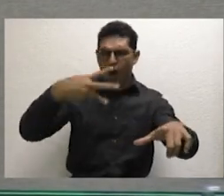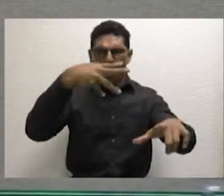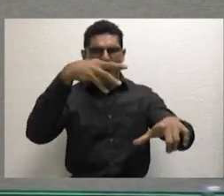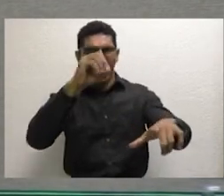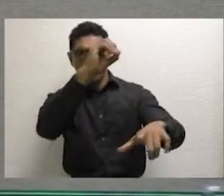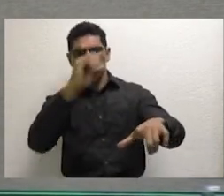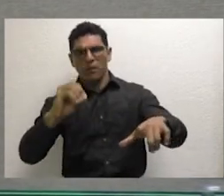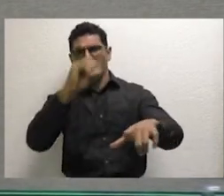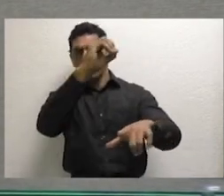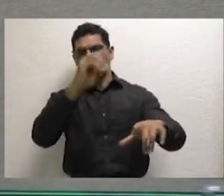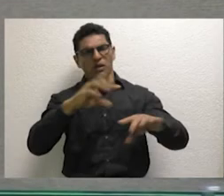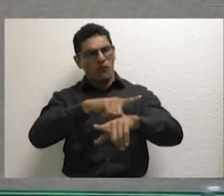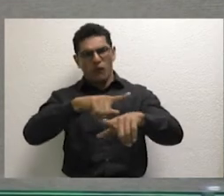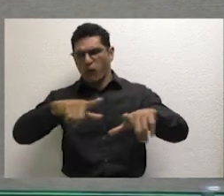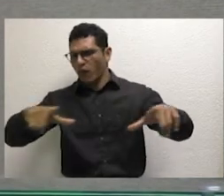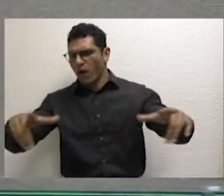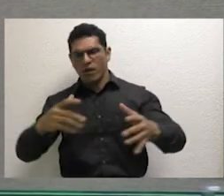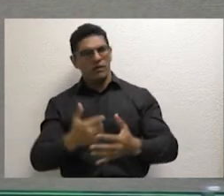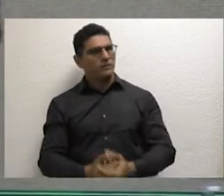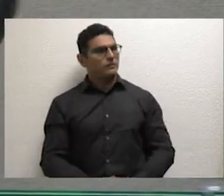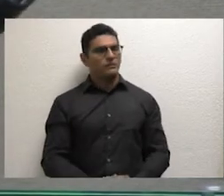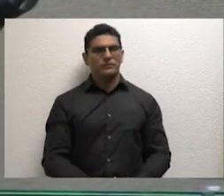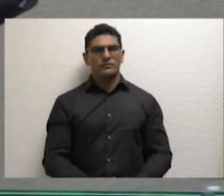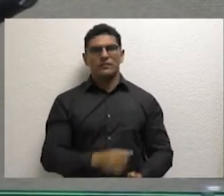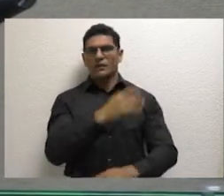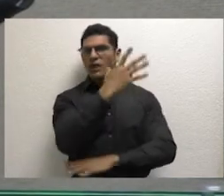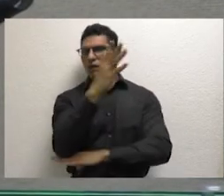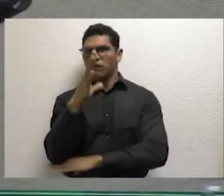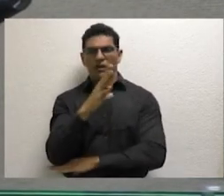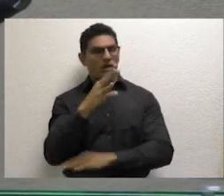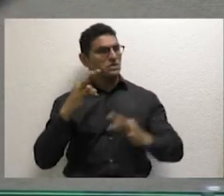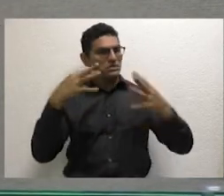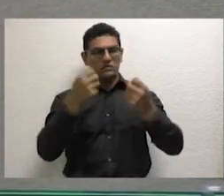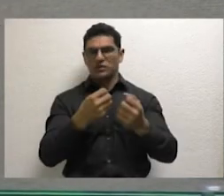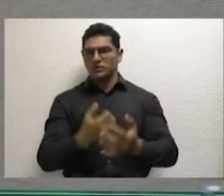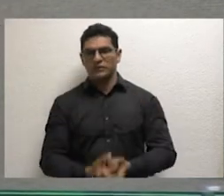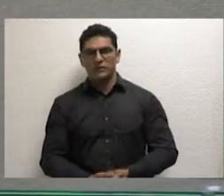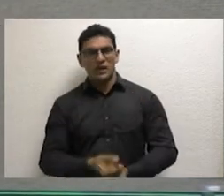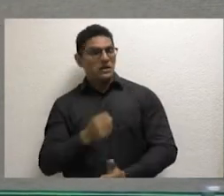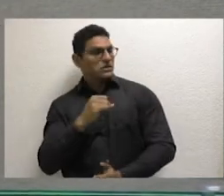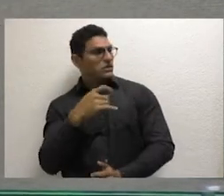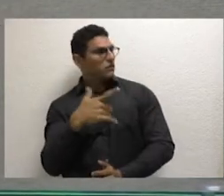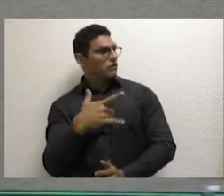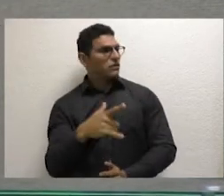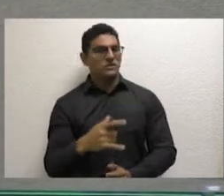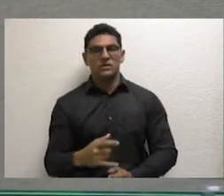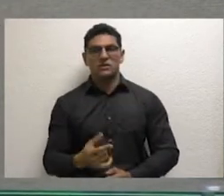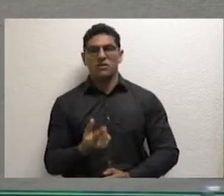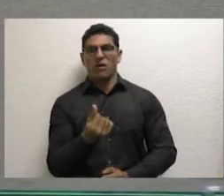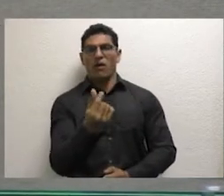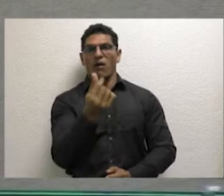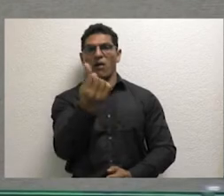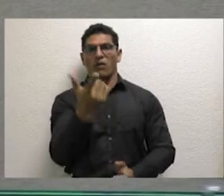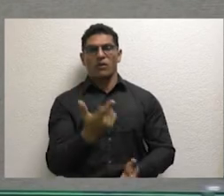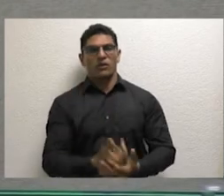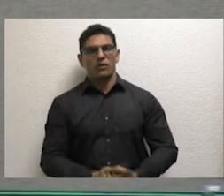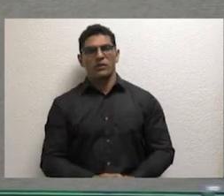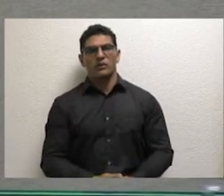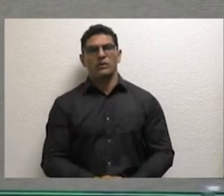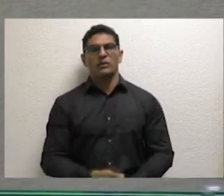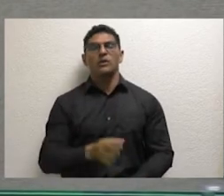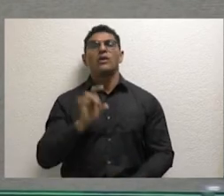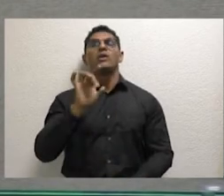de sua cobertura da floresta e se não fosse o modelo econômico o que